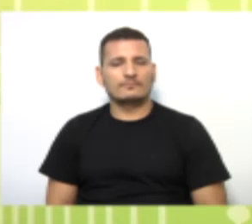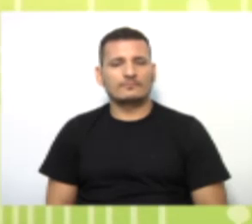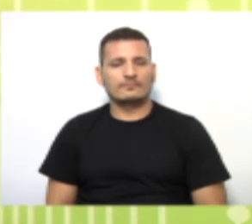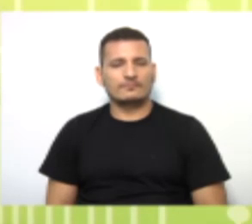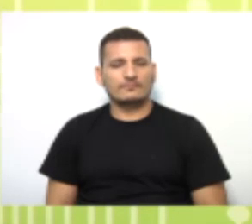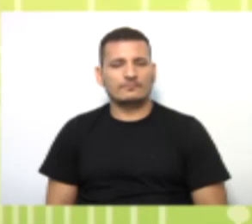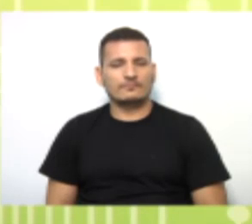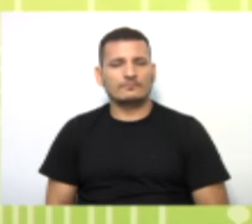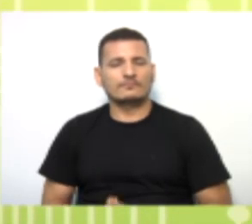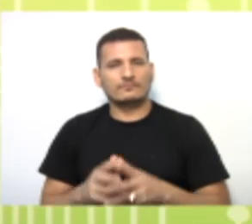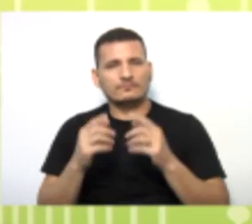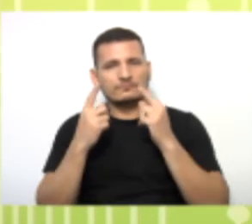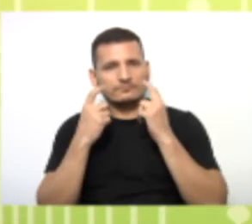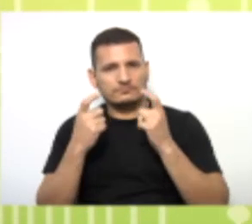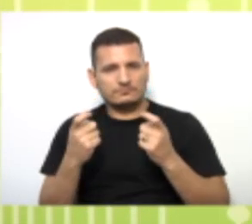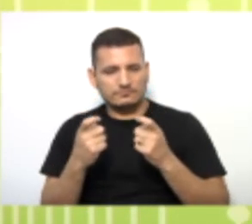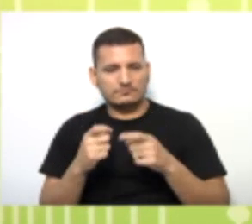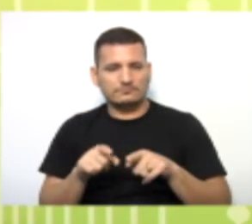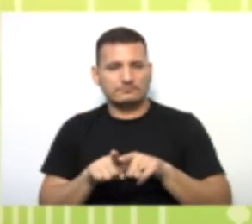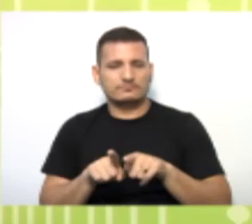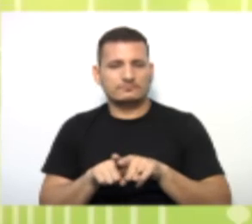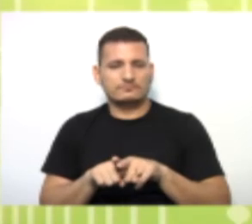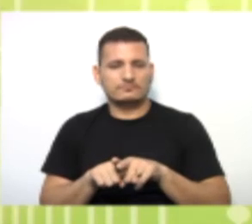eu vou compartilhar com vocês. Tá?